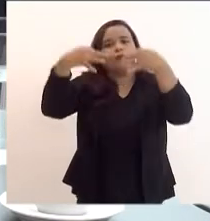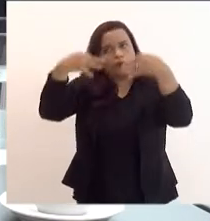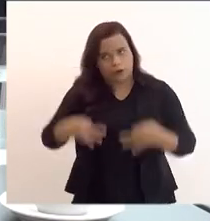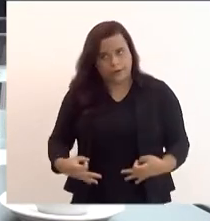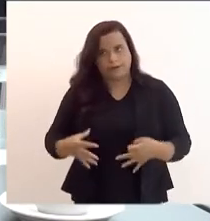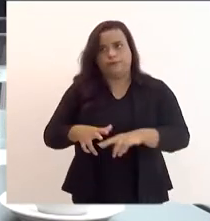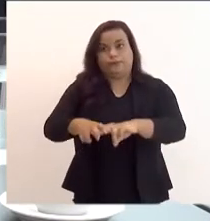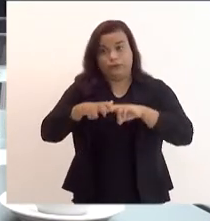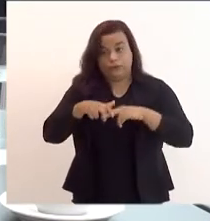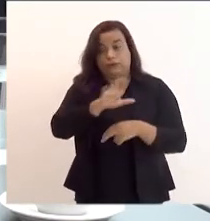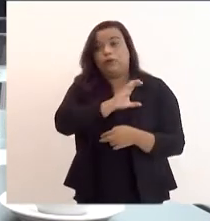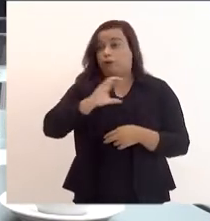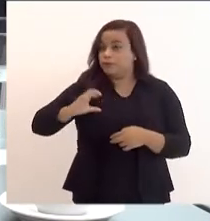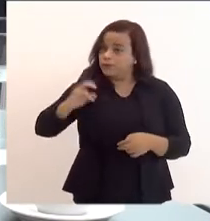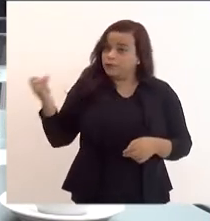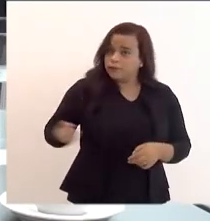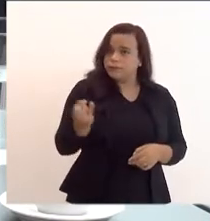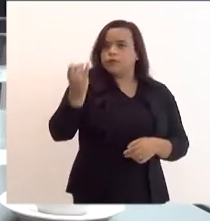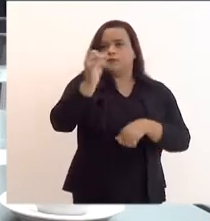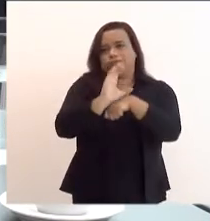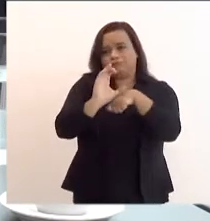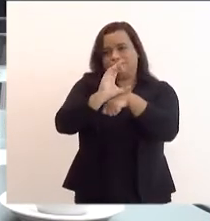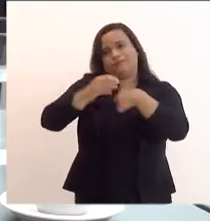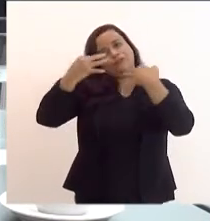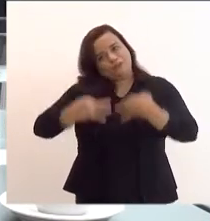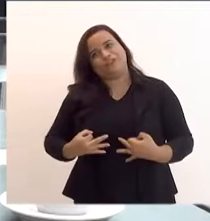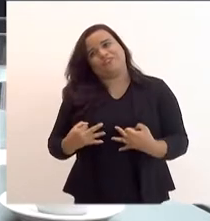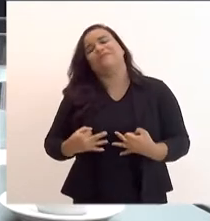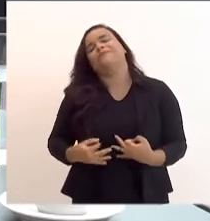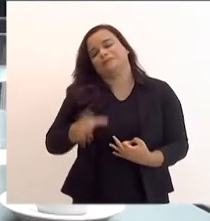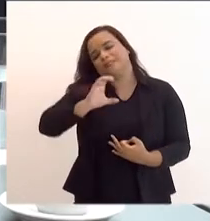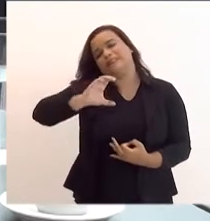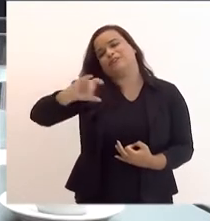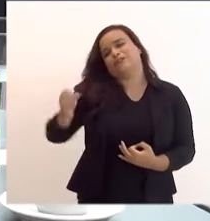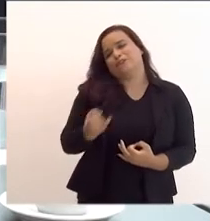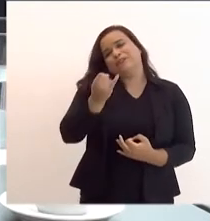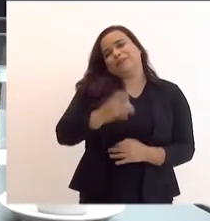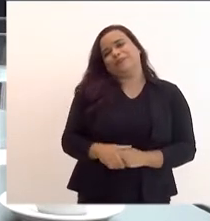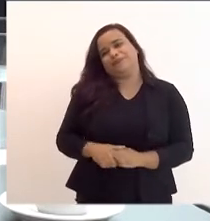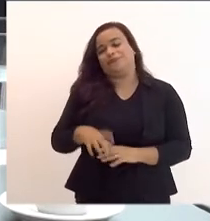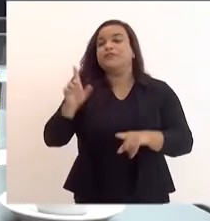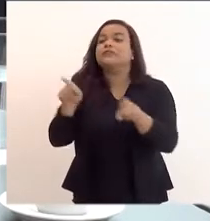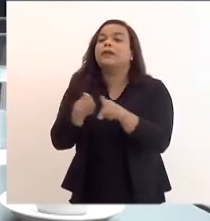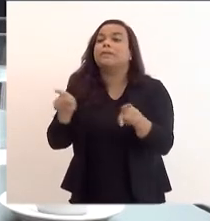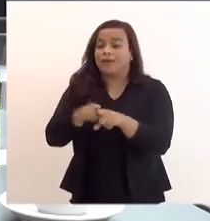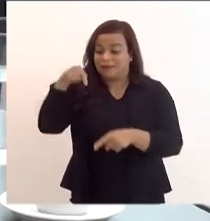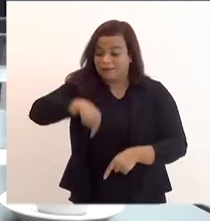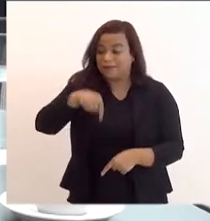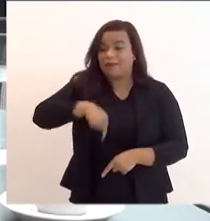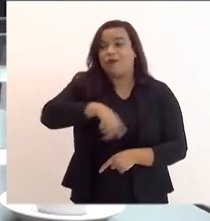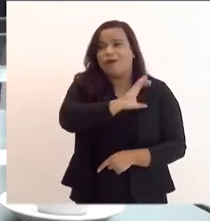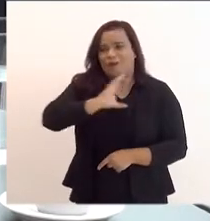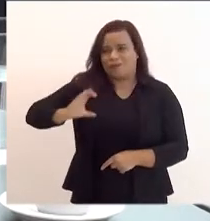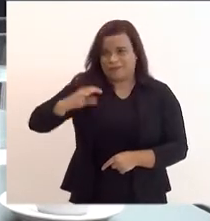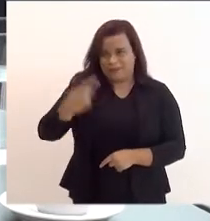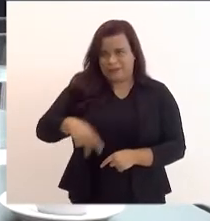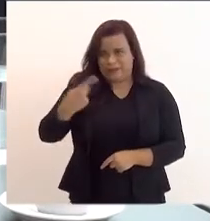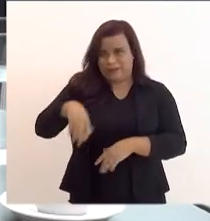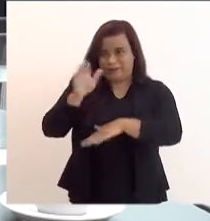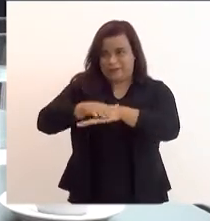dessa comissão e porque essa comissão não